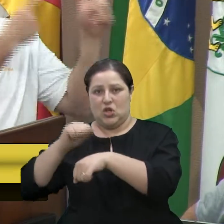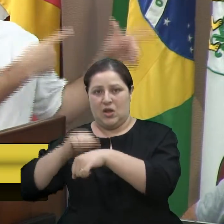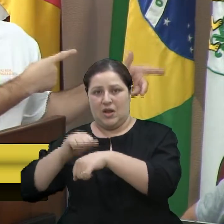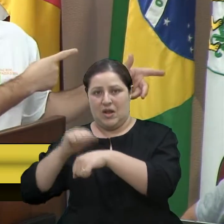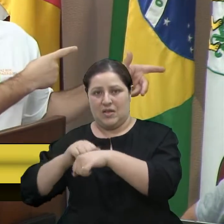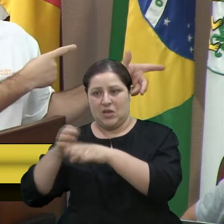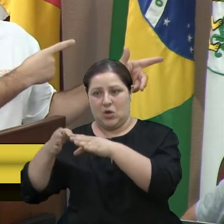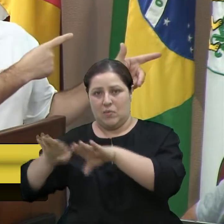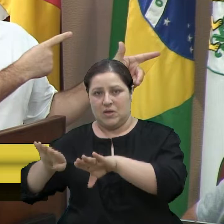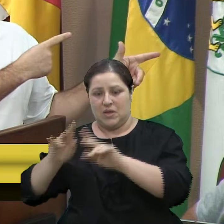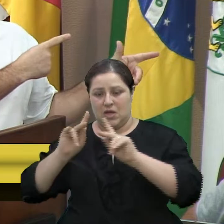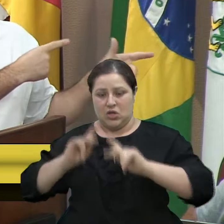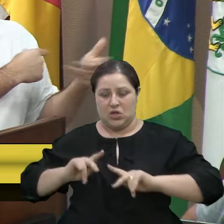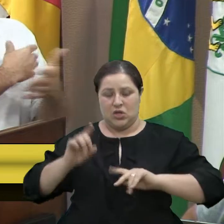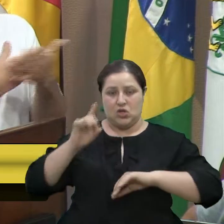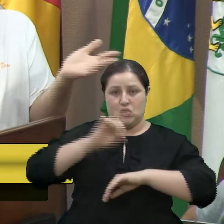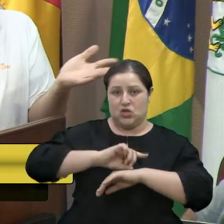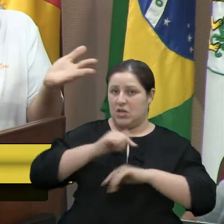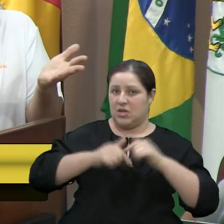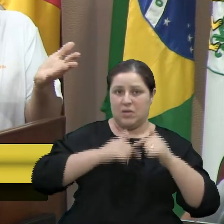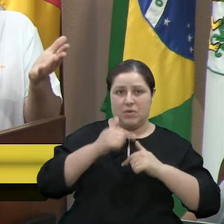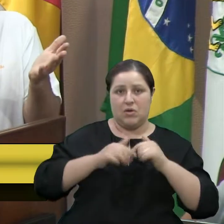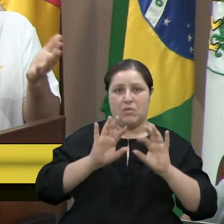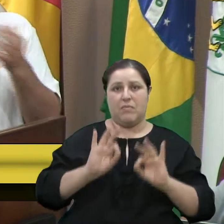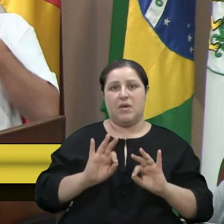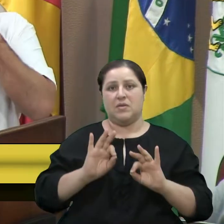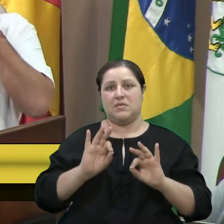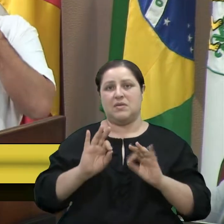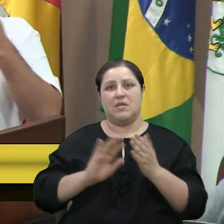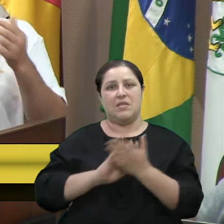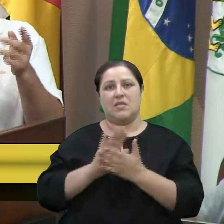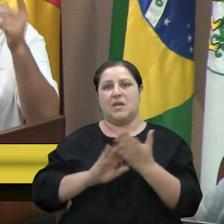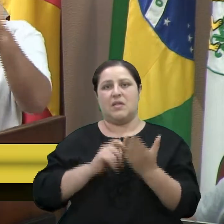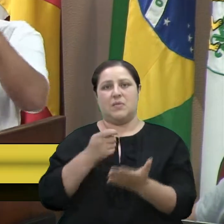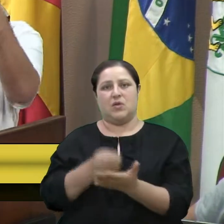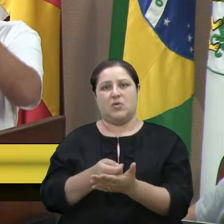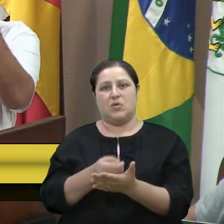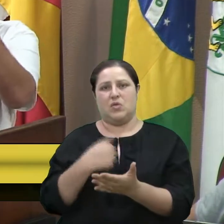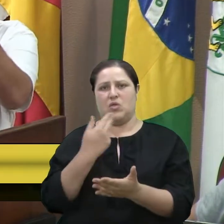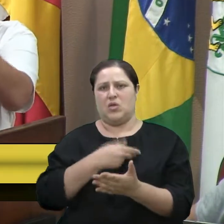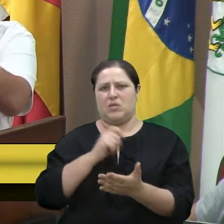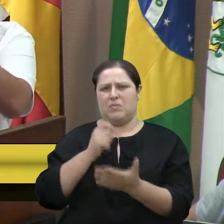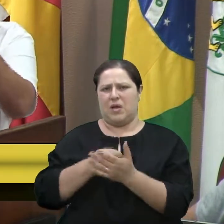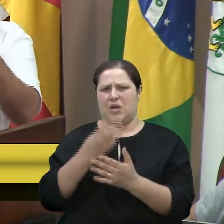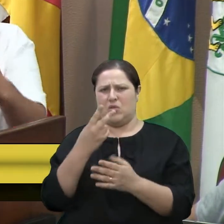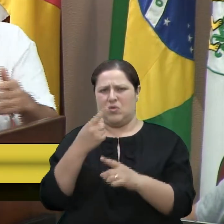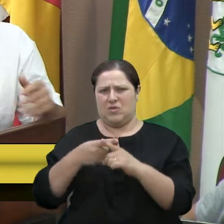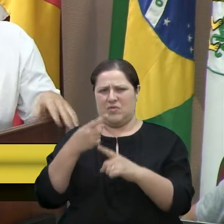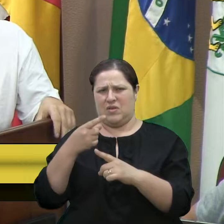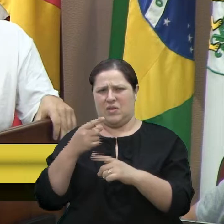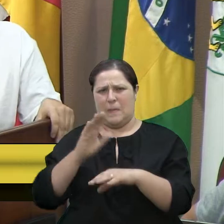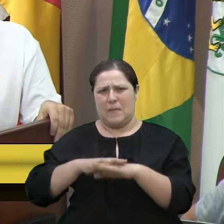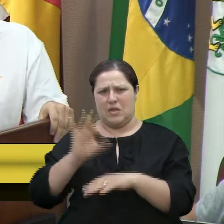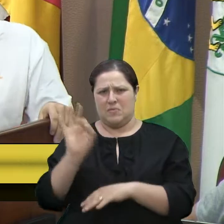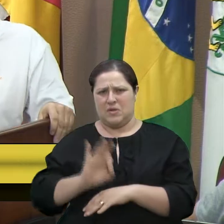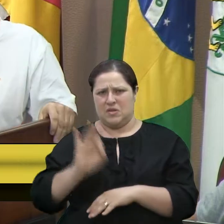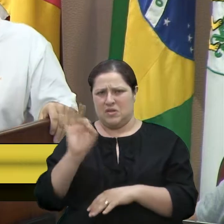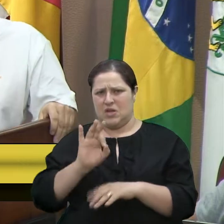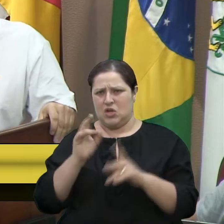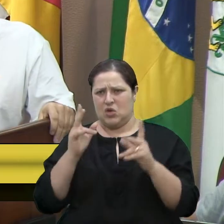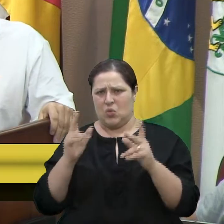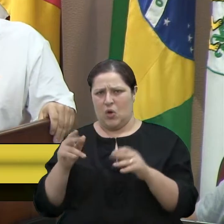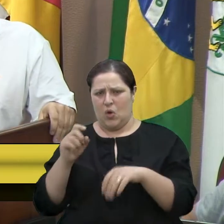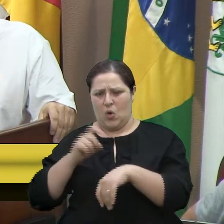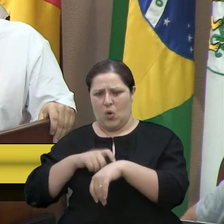aqueles dias que eles não trabalharam, ninguém pagou. Então, quer dizer que nós estamos pagando 2 vezes e mais com porcentagem conforme o horário